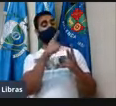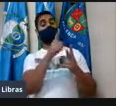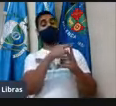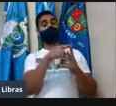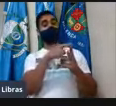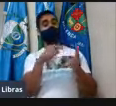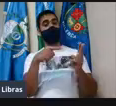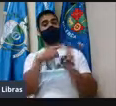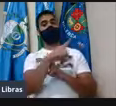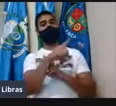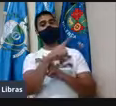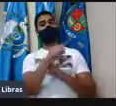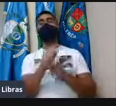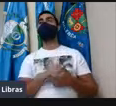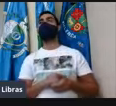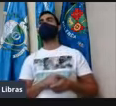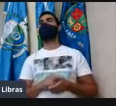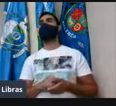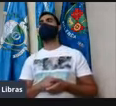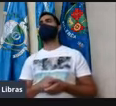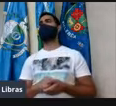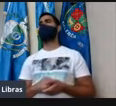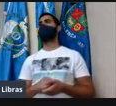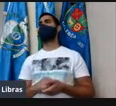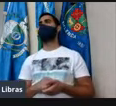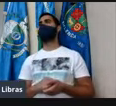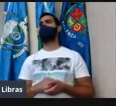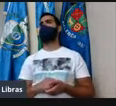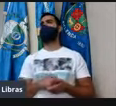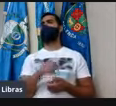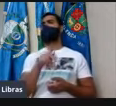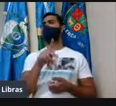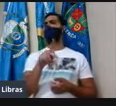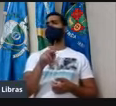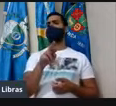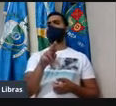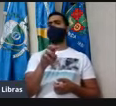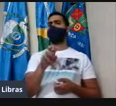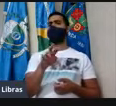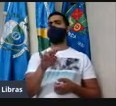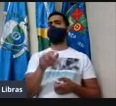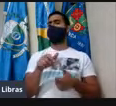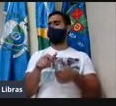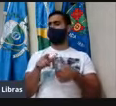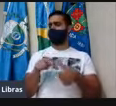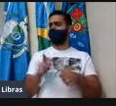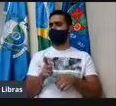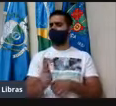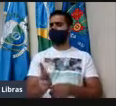primeira é a seguinte, a Prev veio para ficar, correto? Sim.